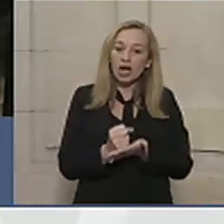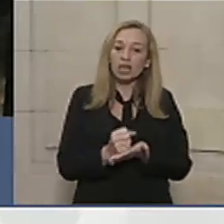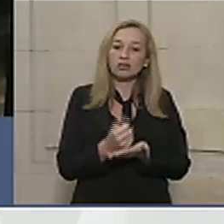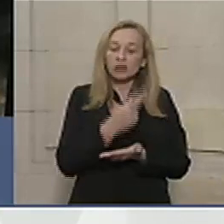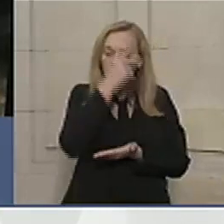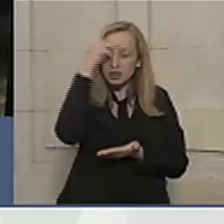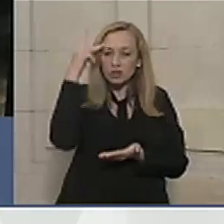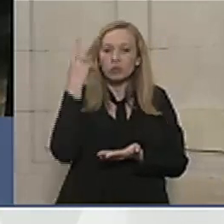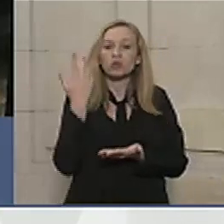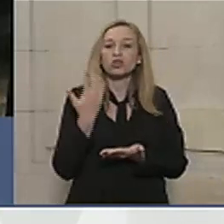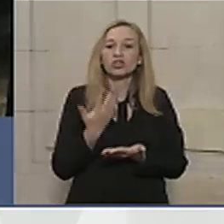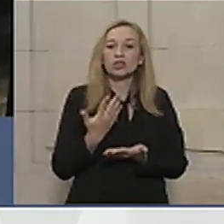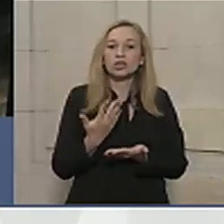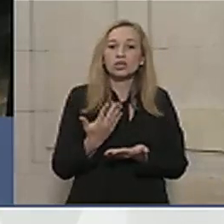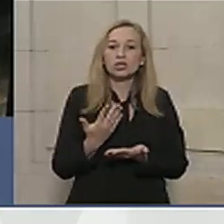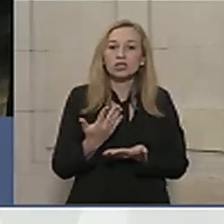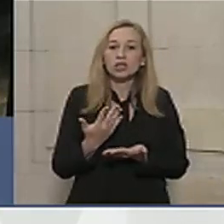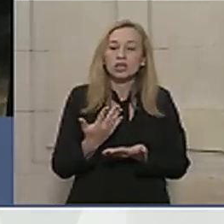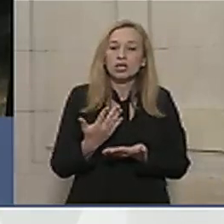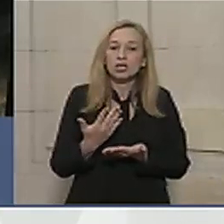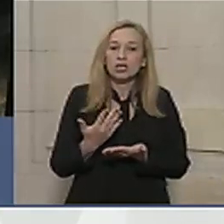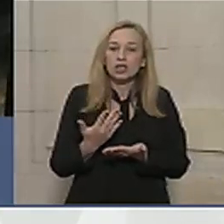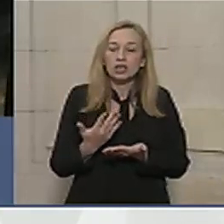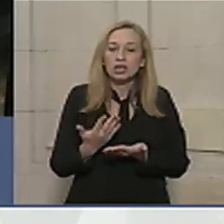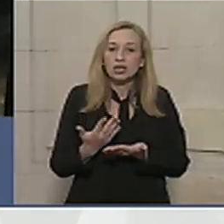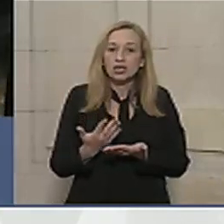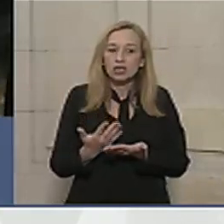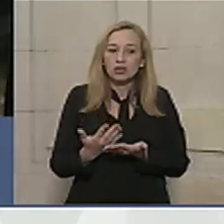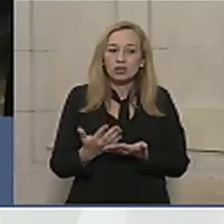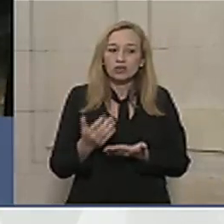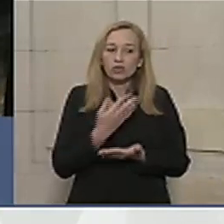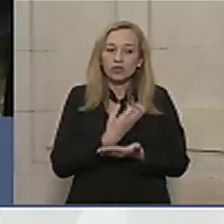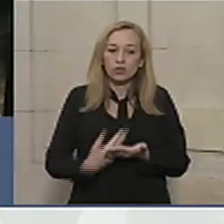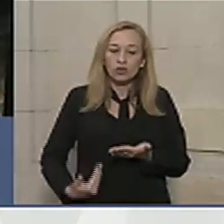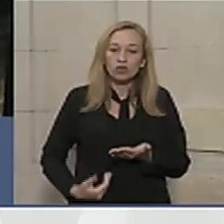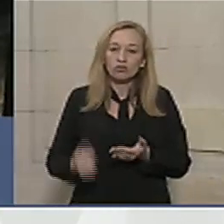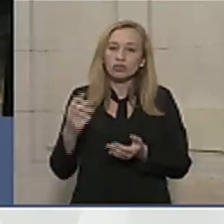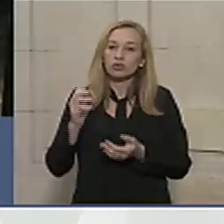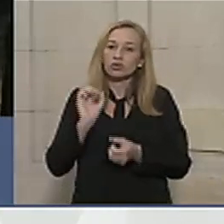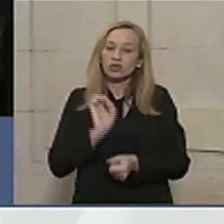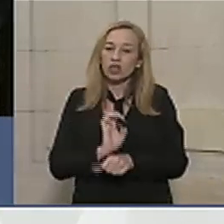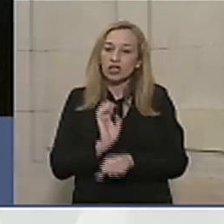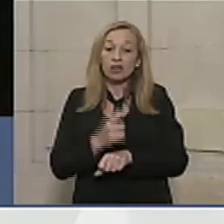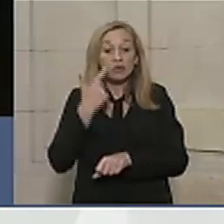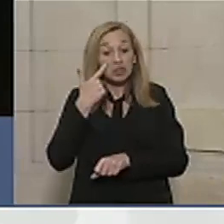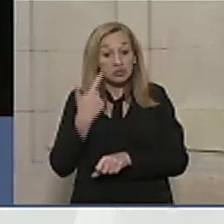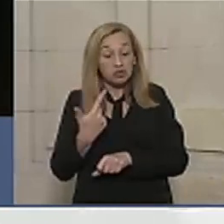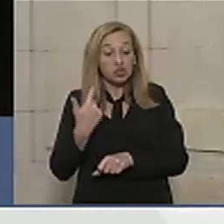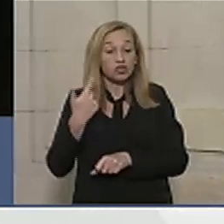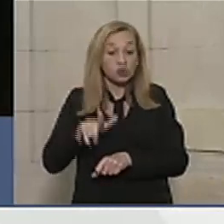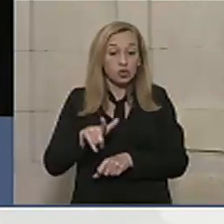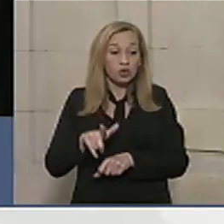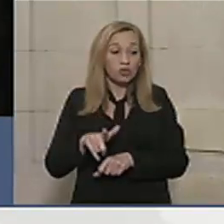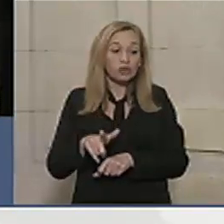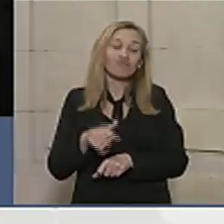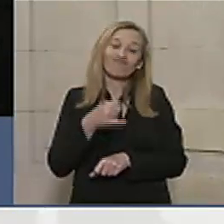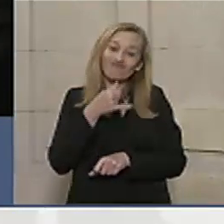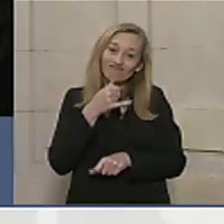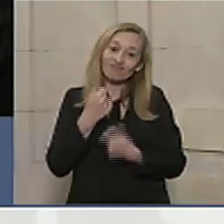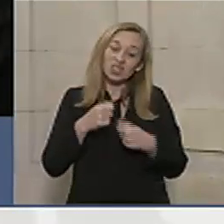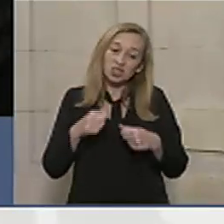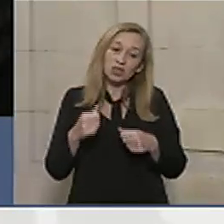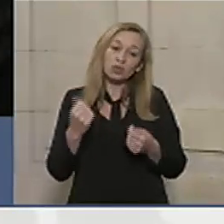vigente era um contrato muito oneroso para os cofres do governo do estado e que estava sendo revisto. Então, infelizmente, teve que ter